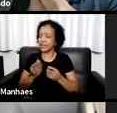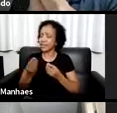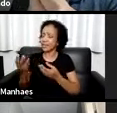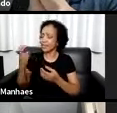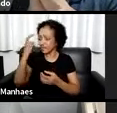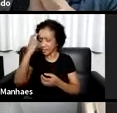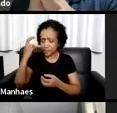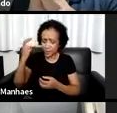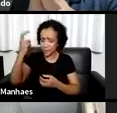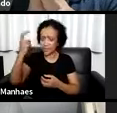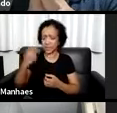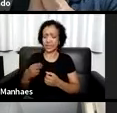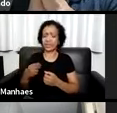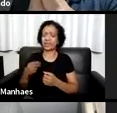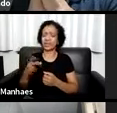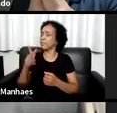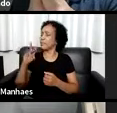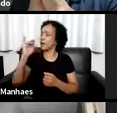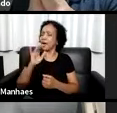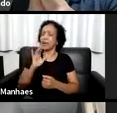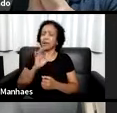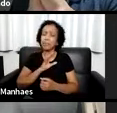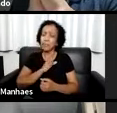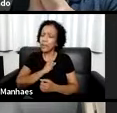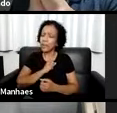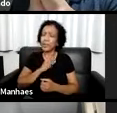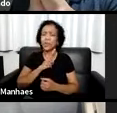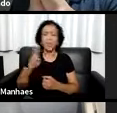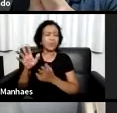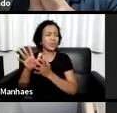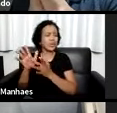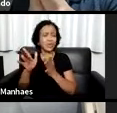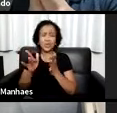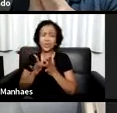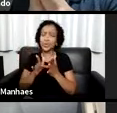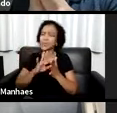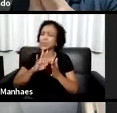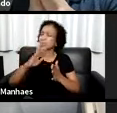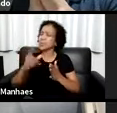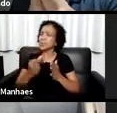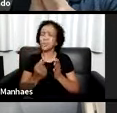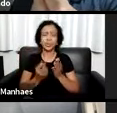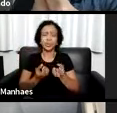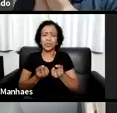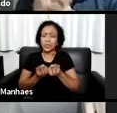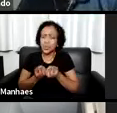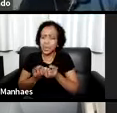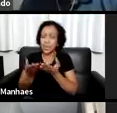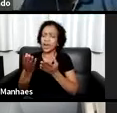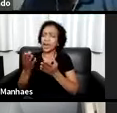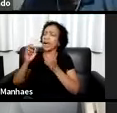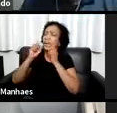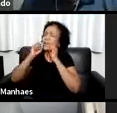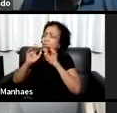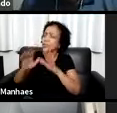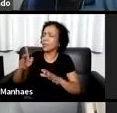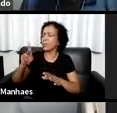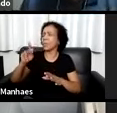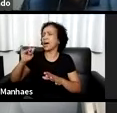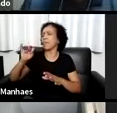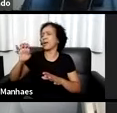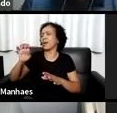nome de Jesus Cristo, ó Pai querido, visita também esses corações para que sejam boas influências aos pequeninos, a fim de que, através de